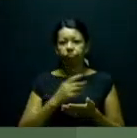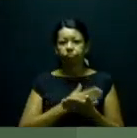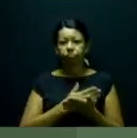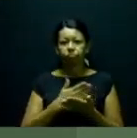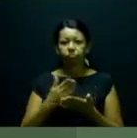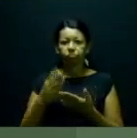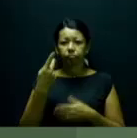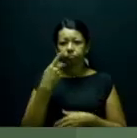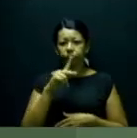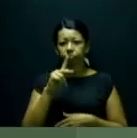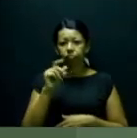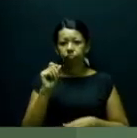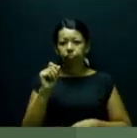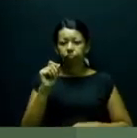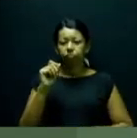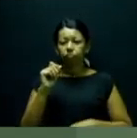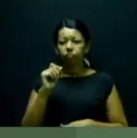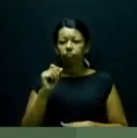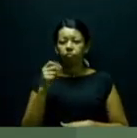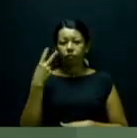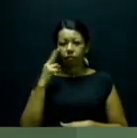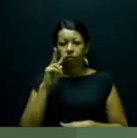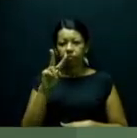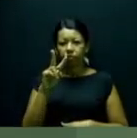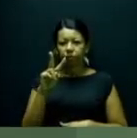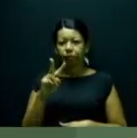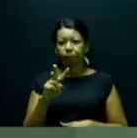Vossa Excelência acompanhou